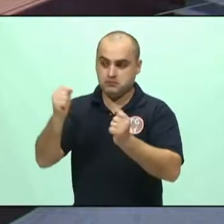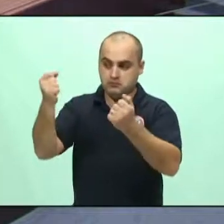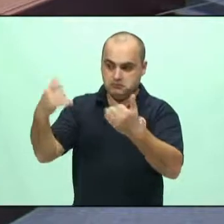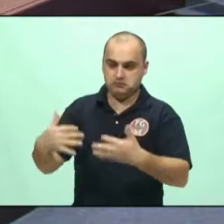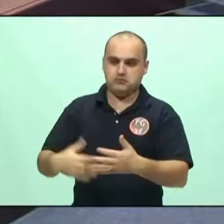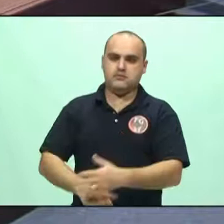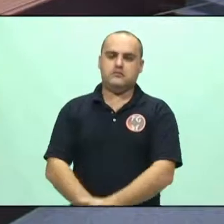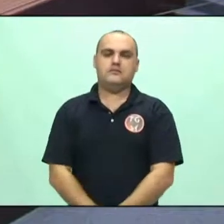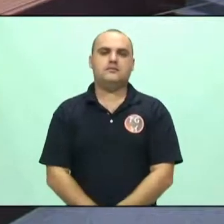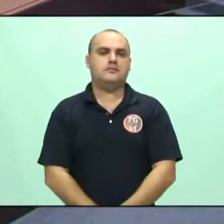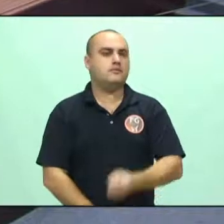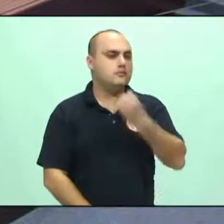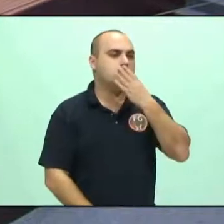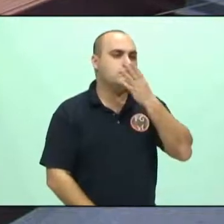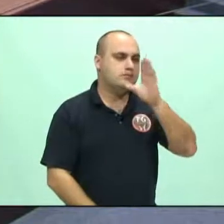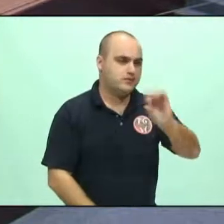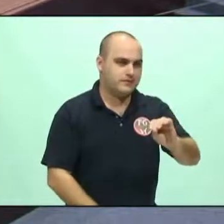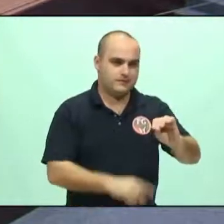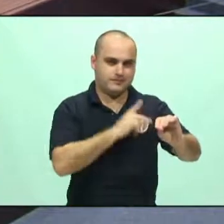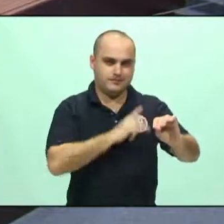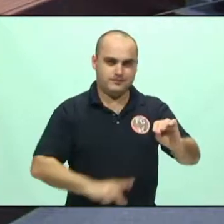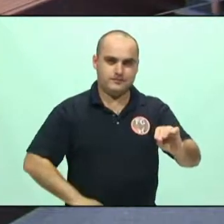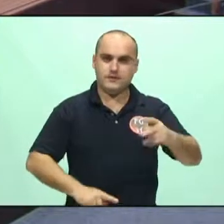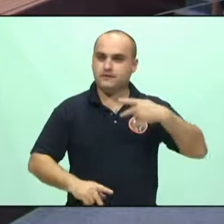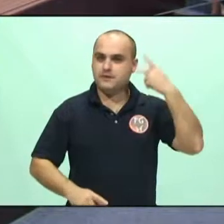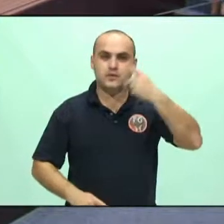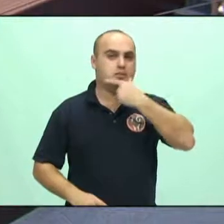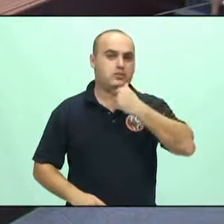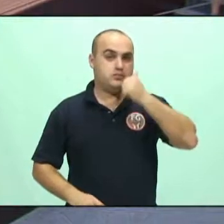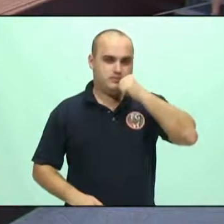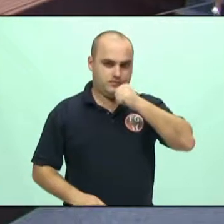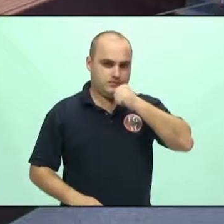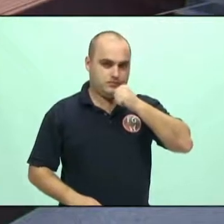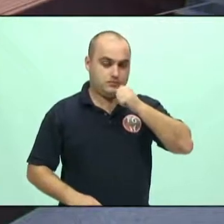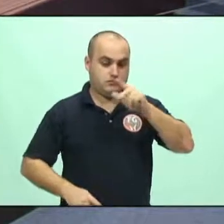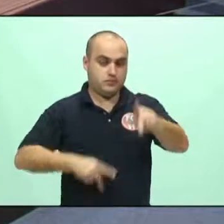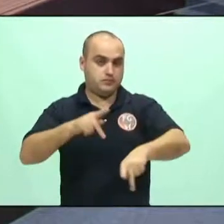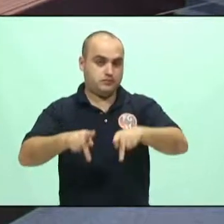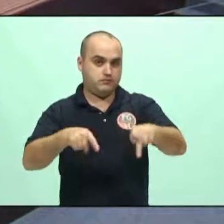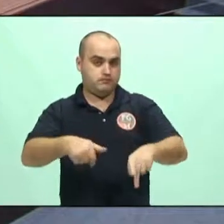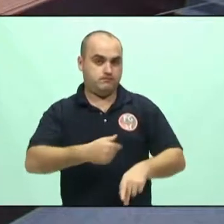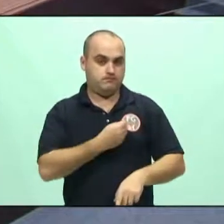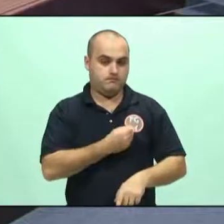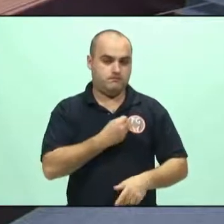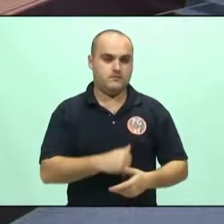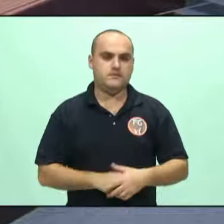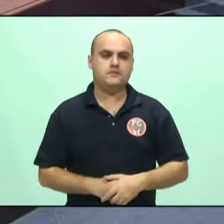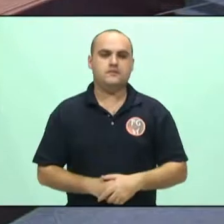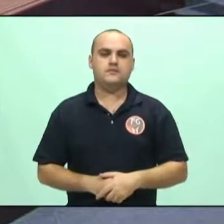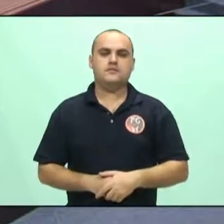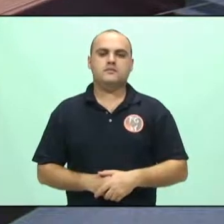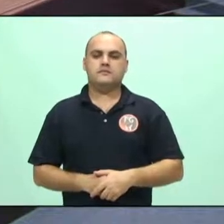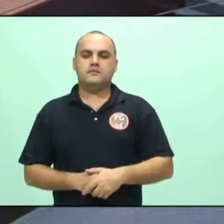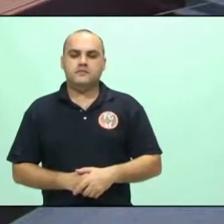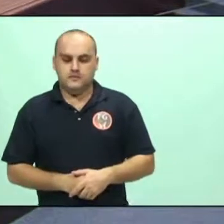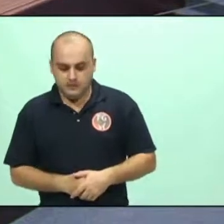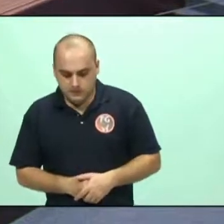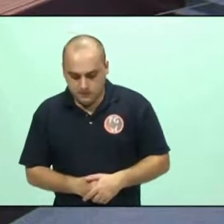Boa noite Presidente vereadores o público aqui presente senhor presidente primeiro